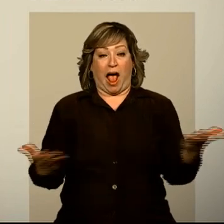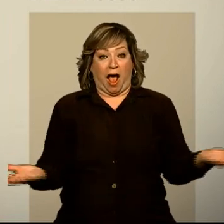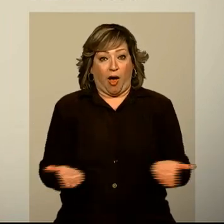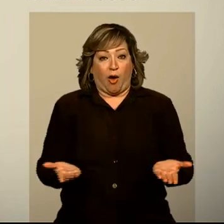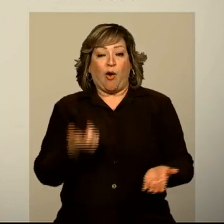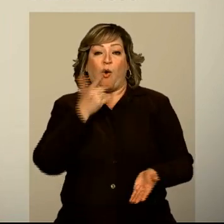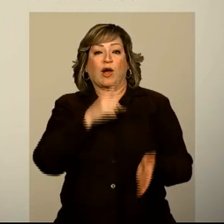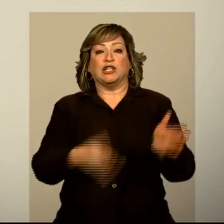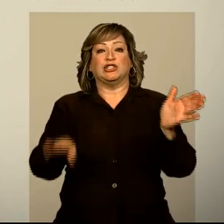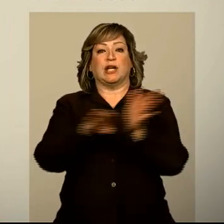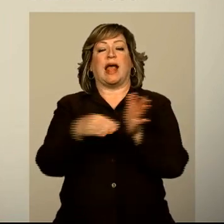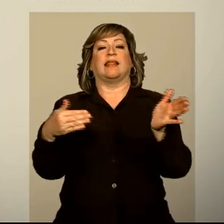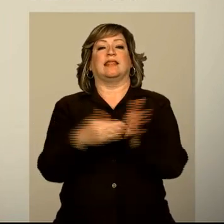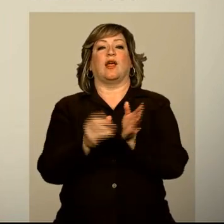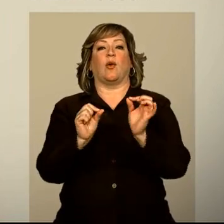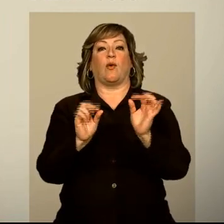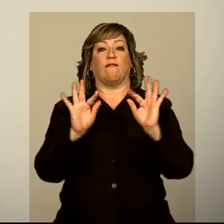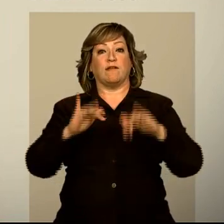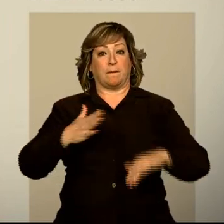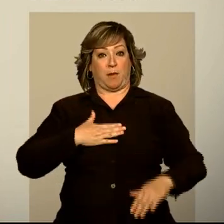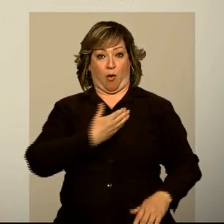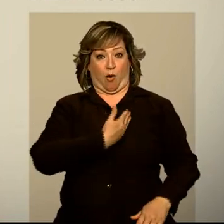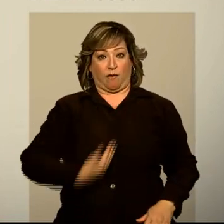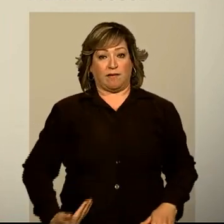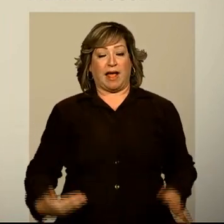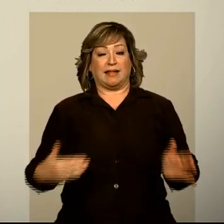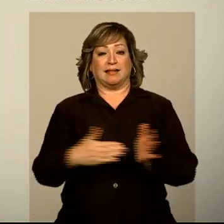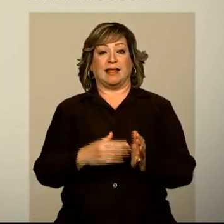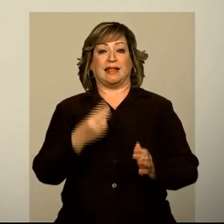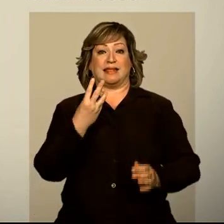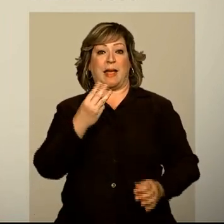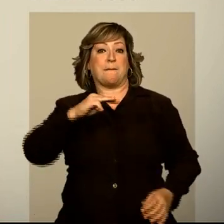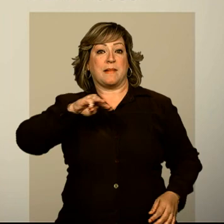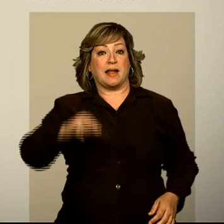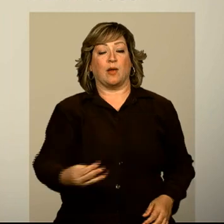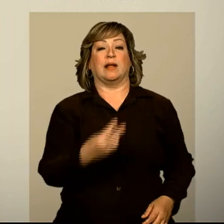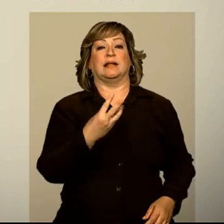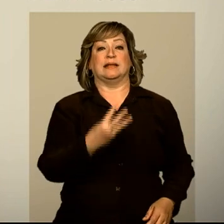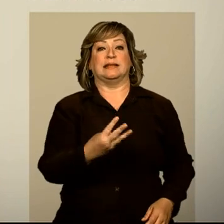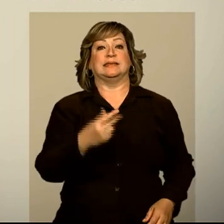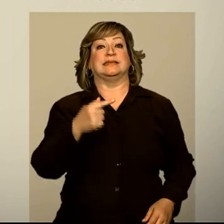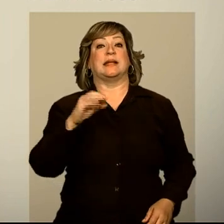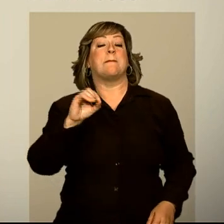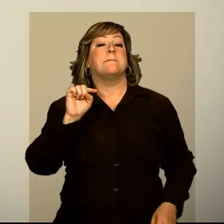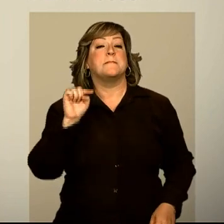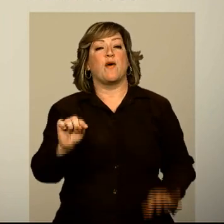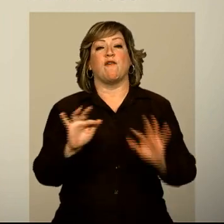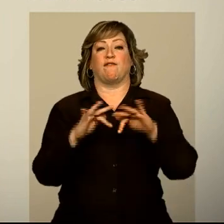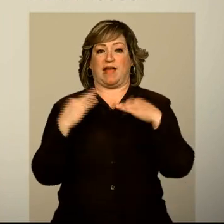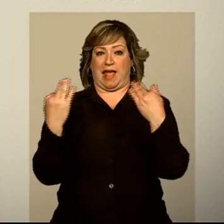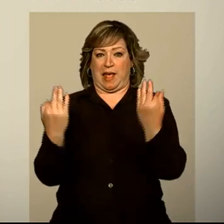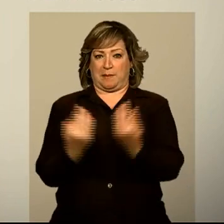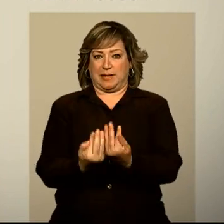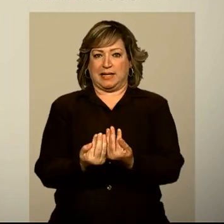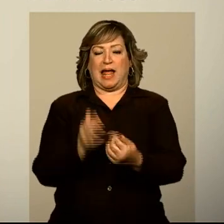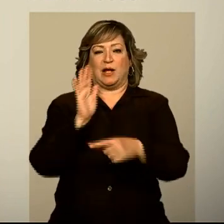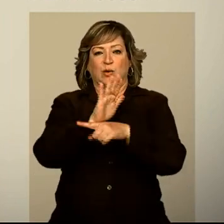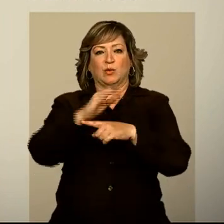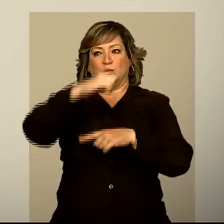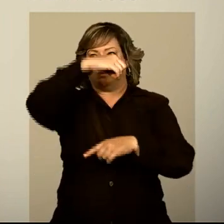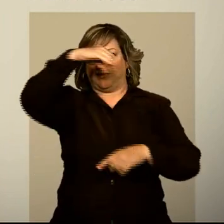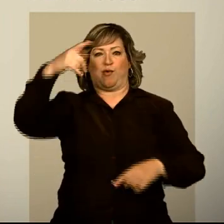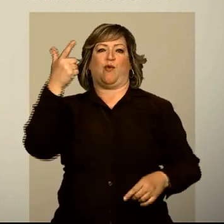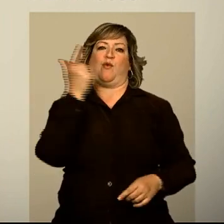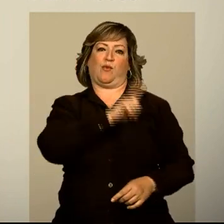agora é chegar até o final do meu governo a três milhões de 370 as famílias atendidas